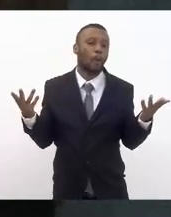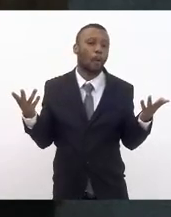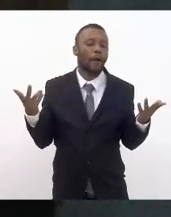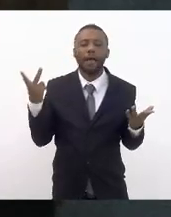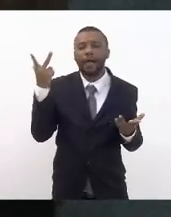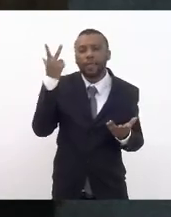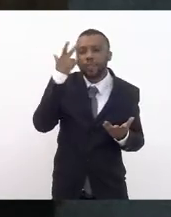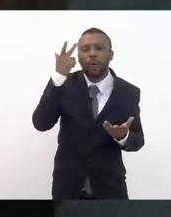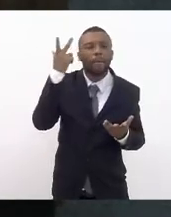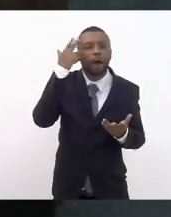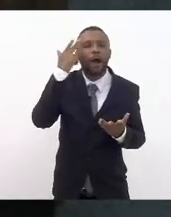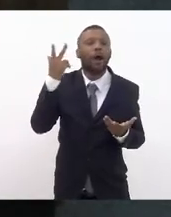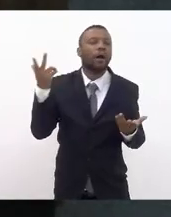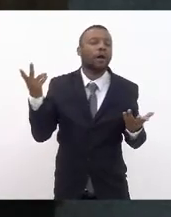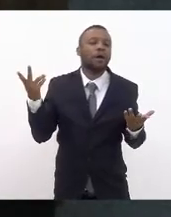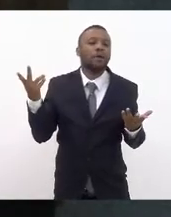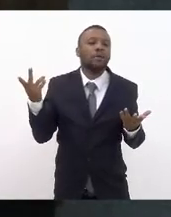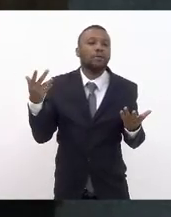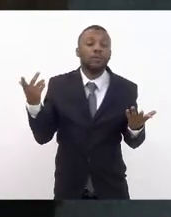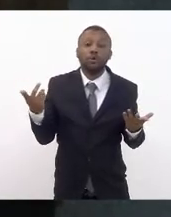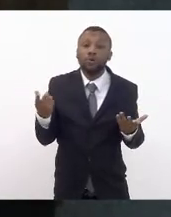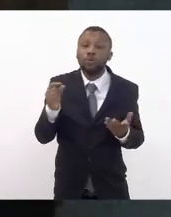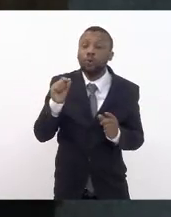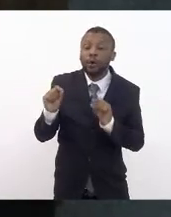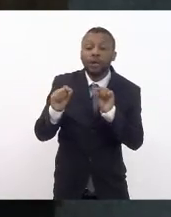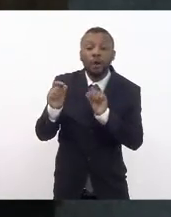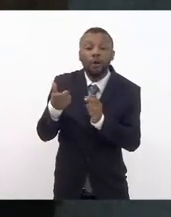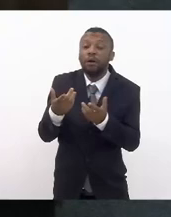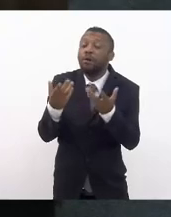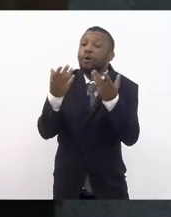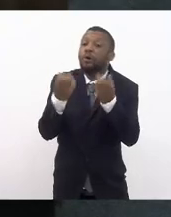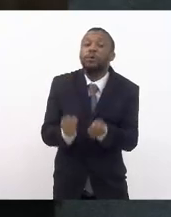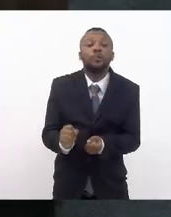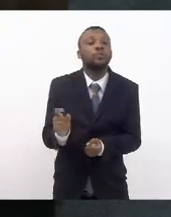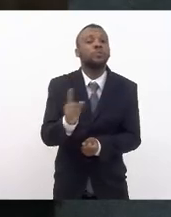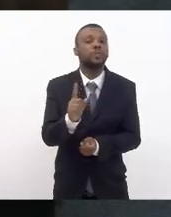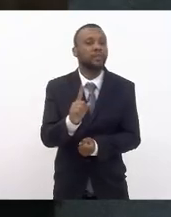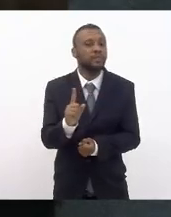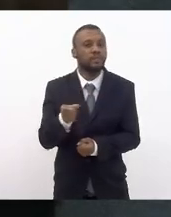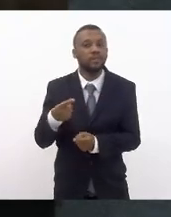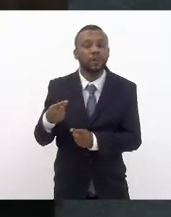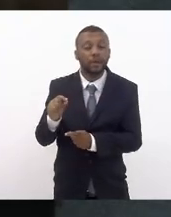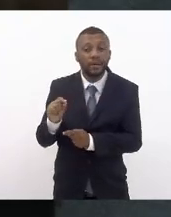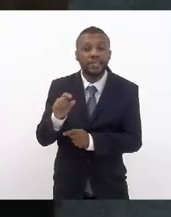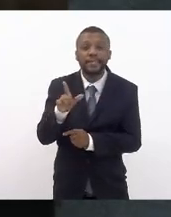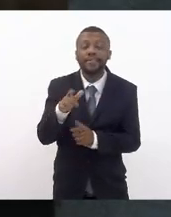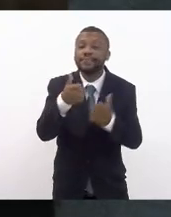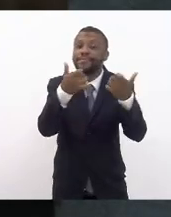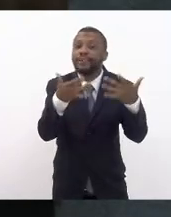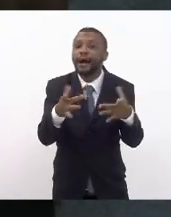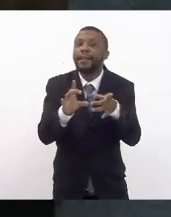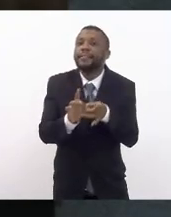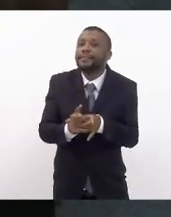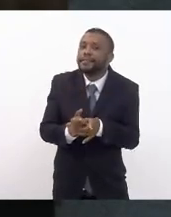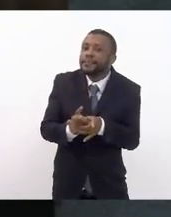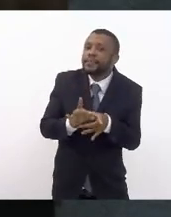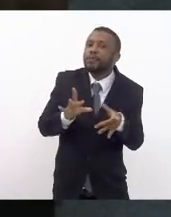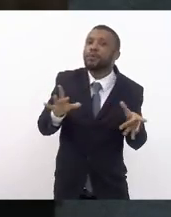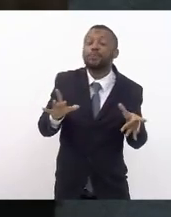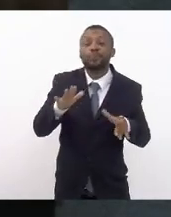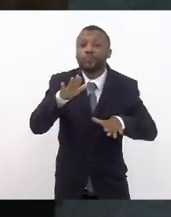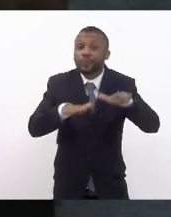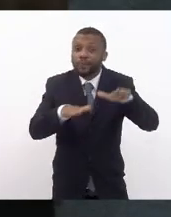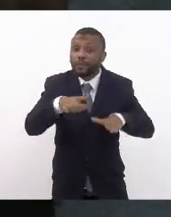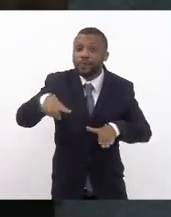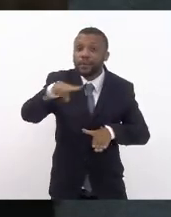natural. O que eu não me conformo, é que se fale em democracia. Talvez vocês